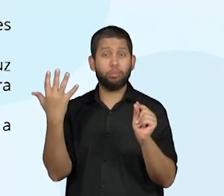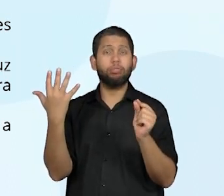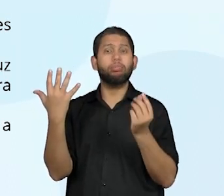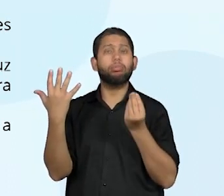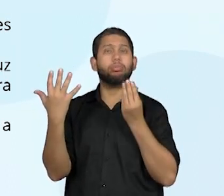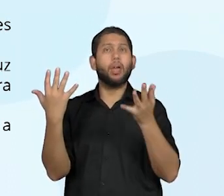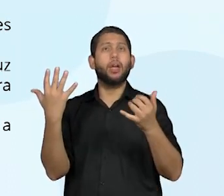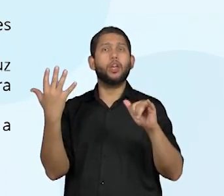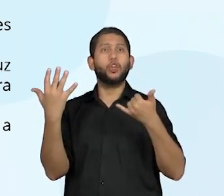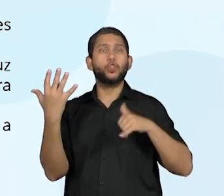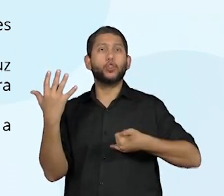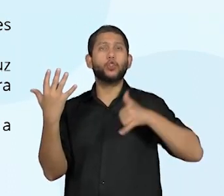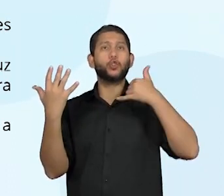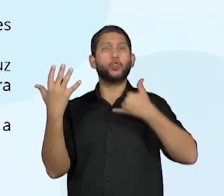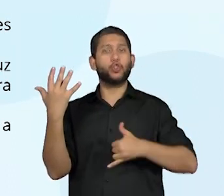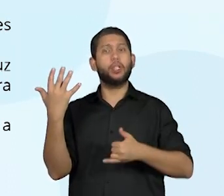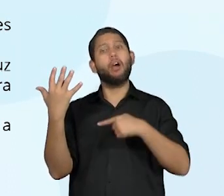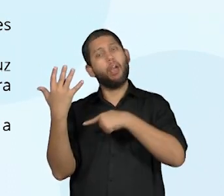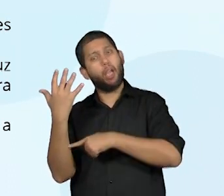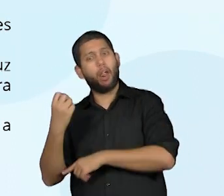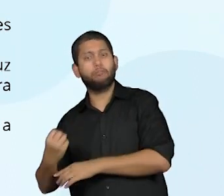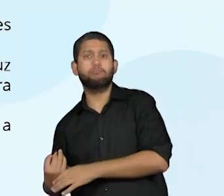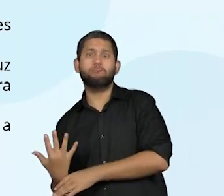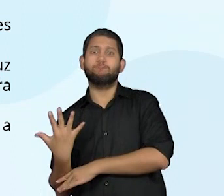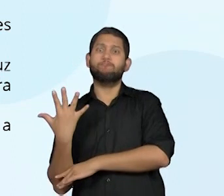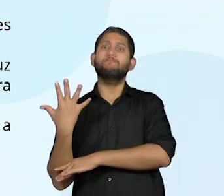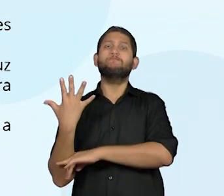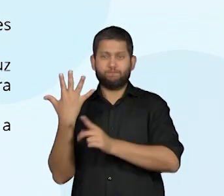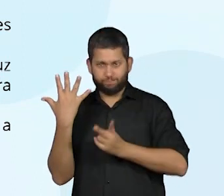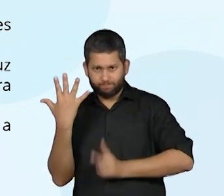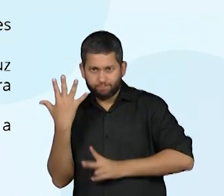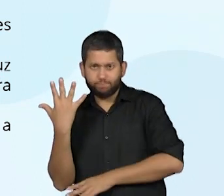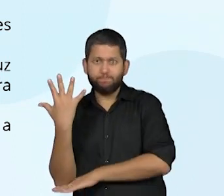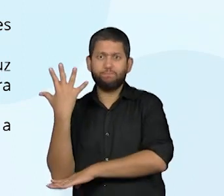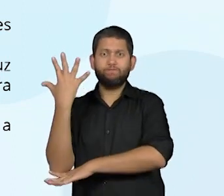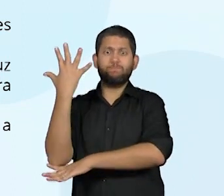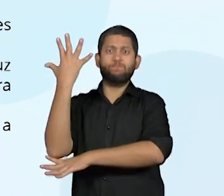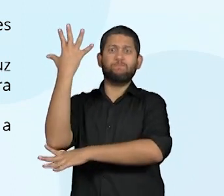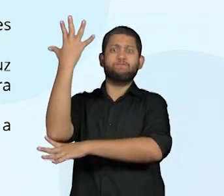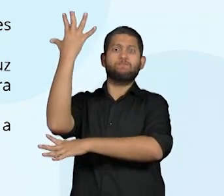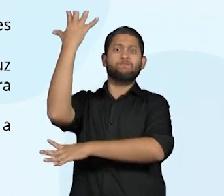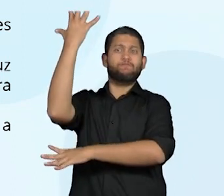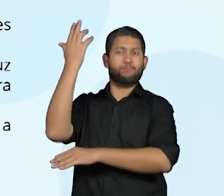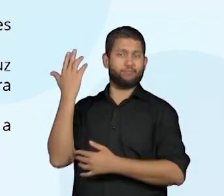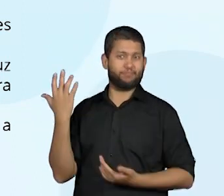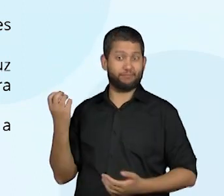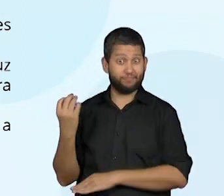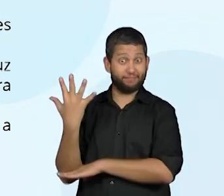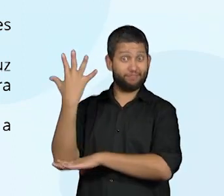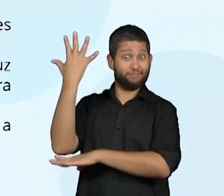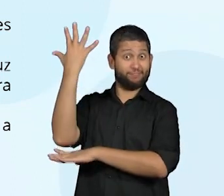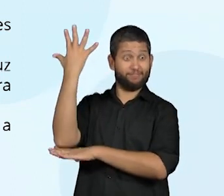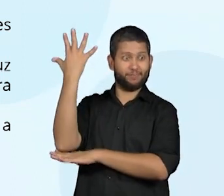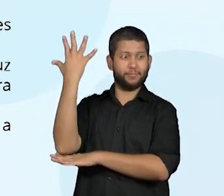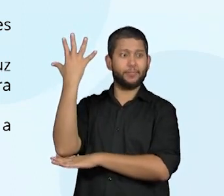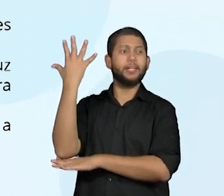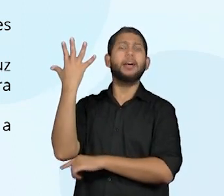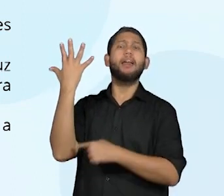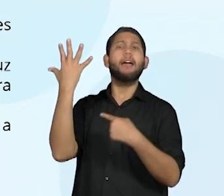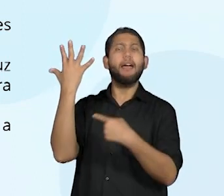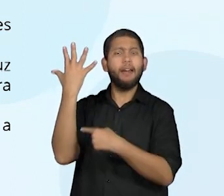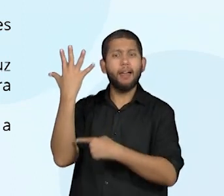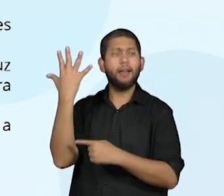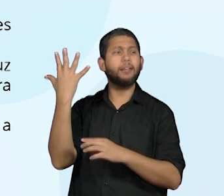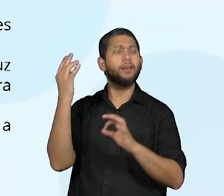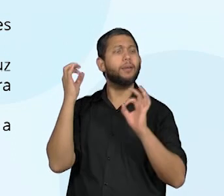a energia necessária para o crescimento delas. E aí, o que é produzido pelas plantas e fornece a energia